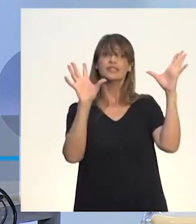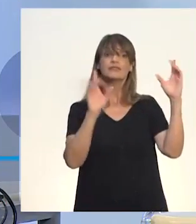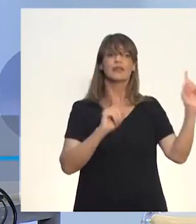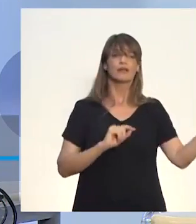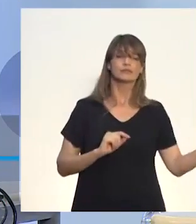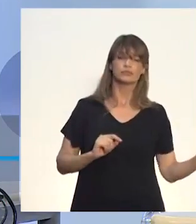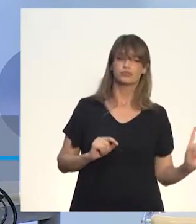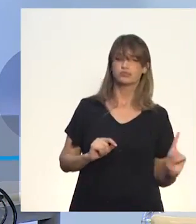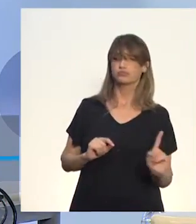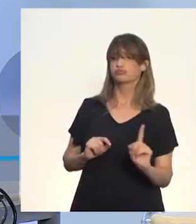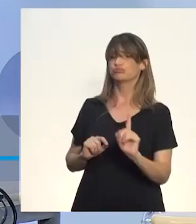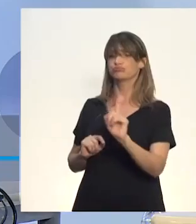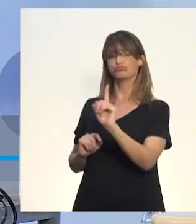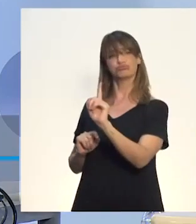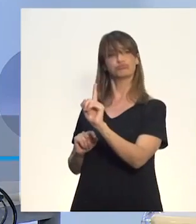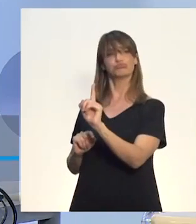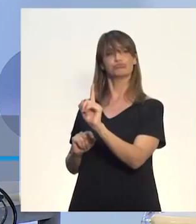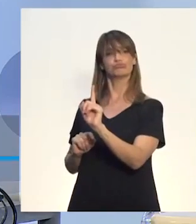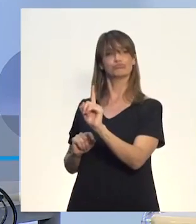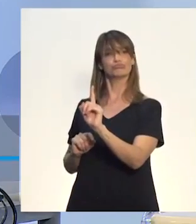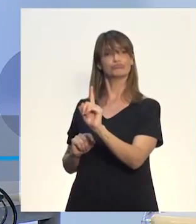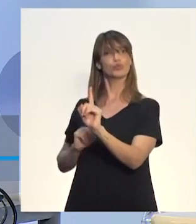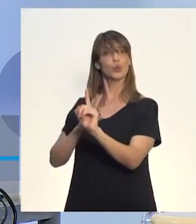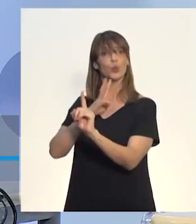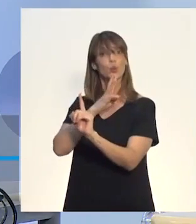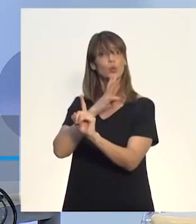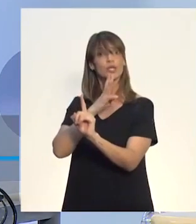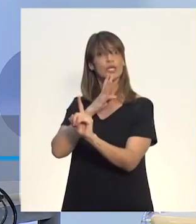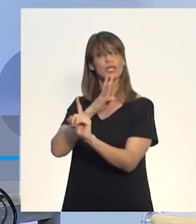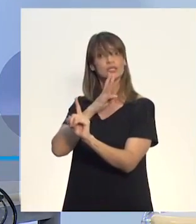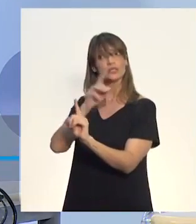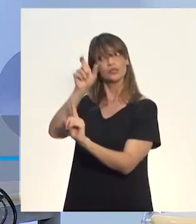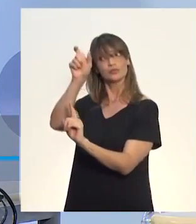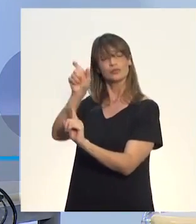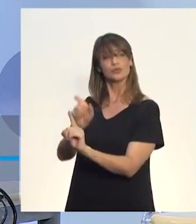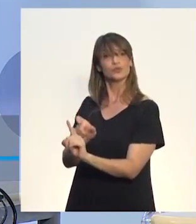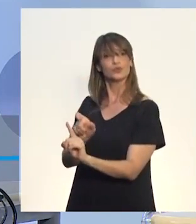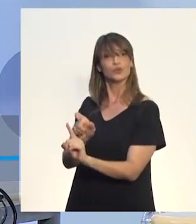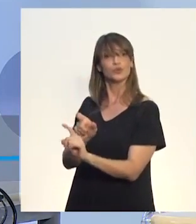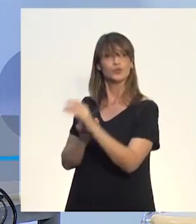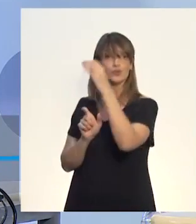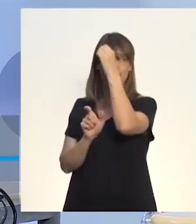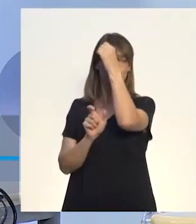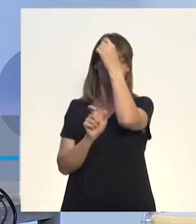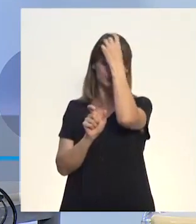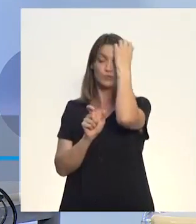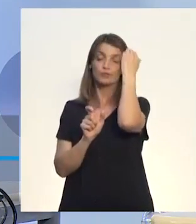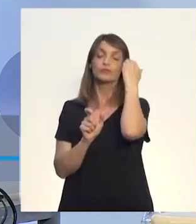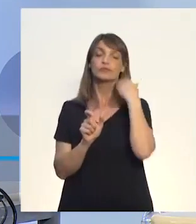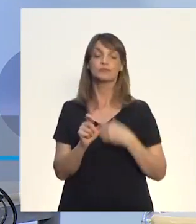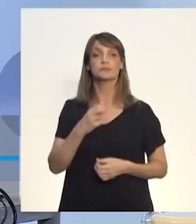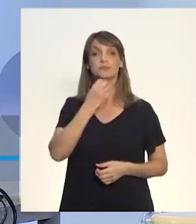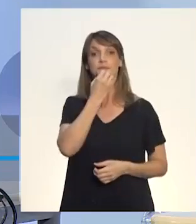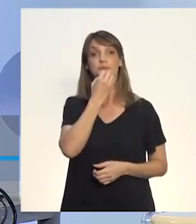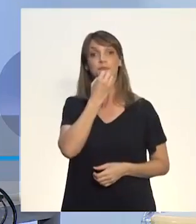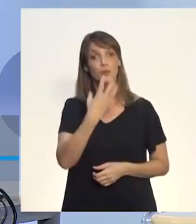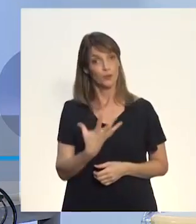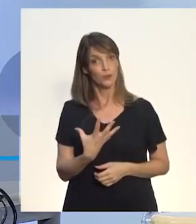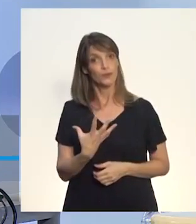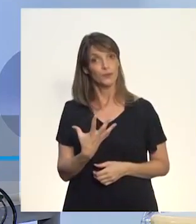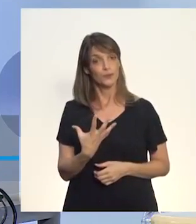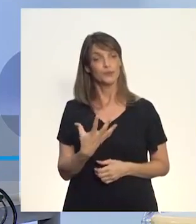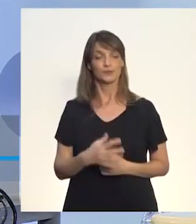conhece uma figura muito generosa de uma alma humana